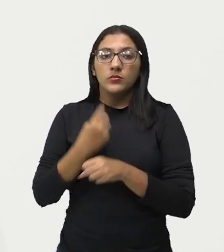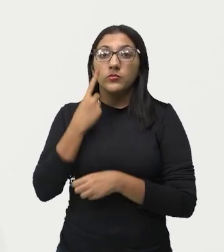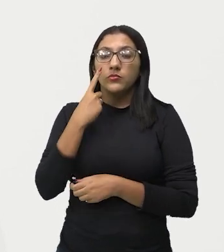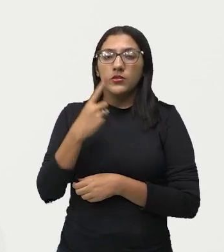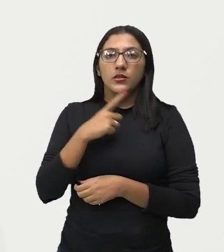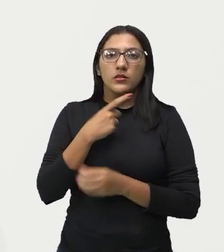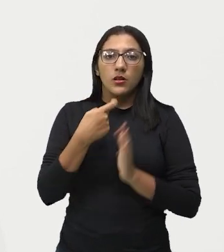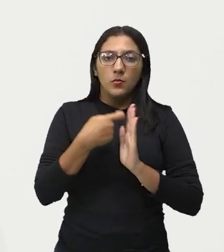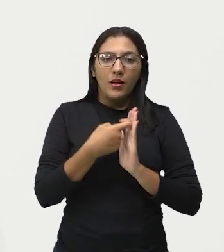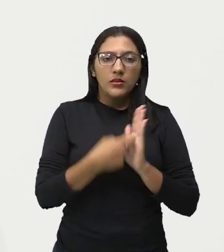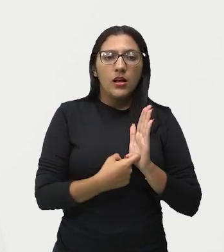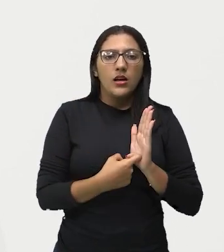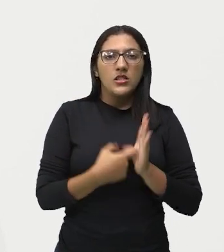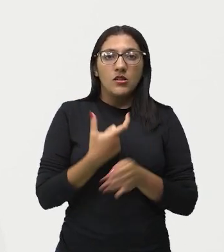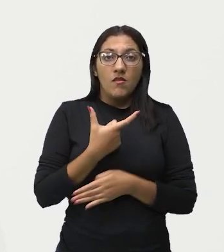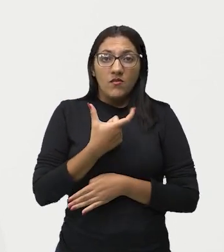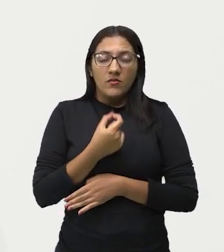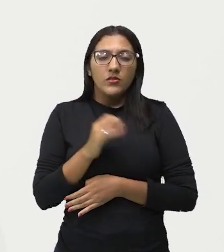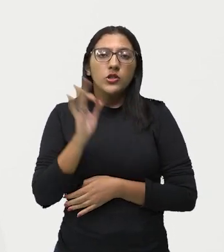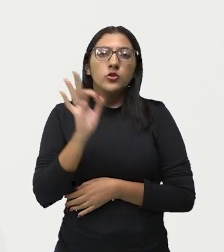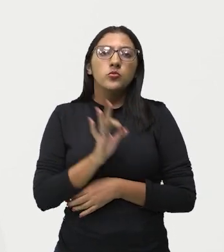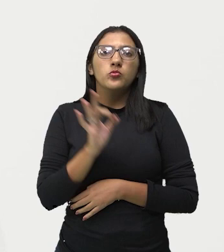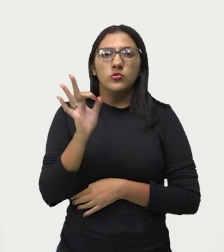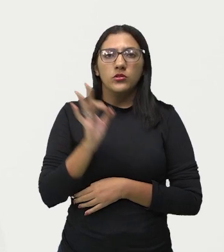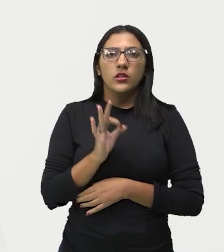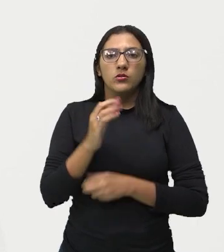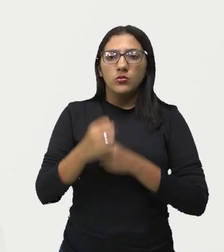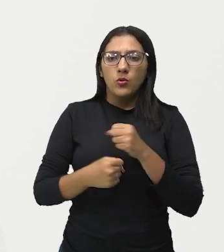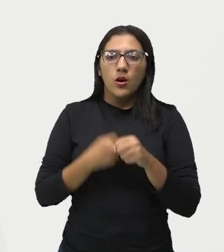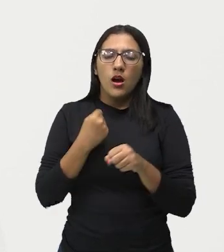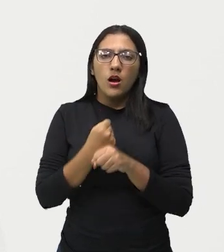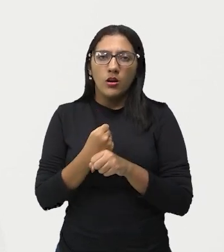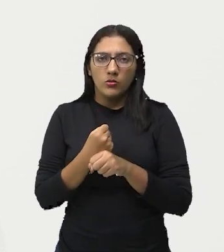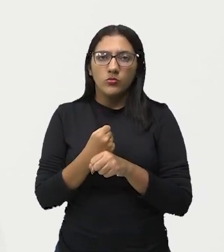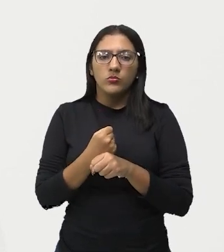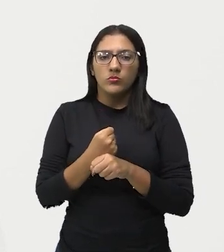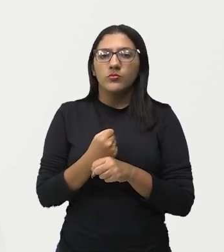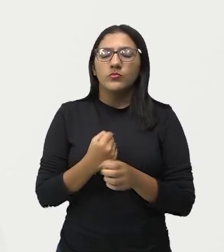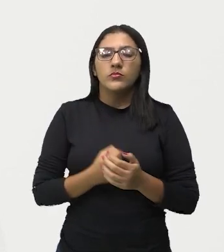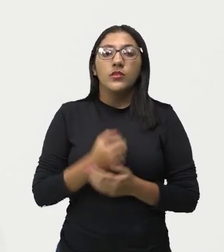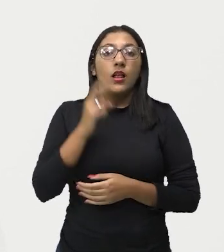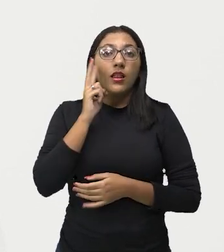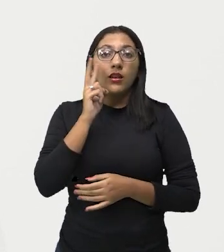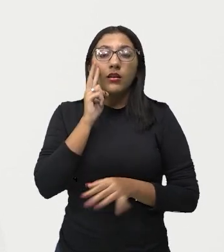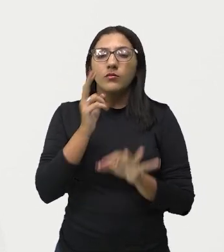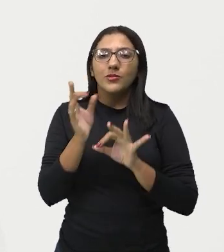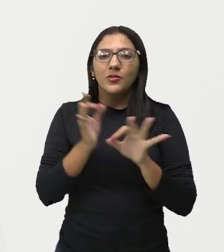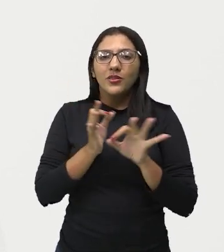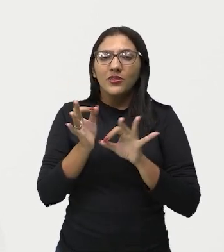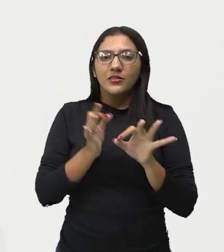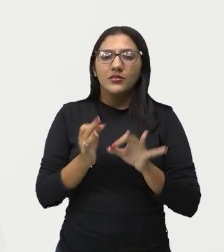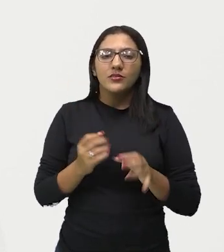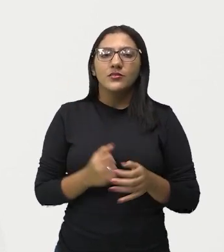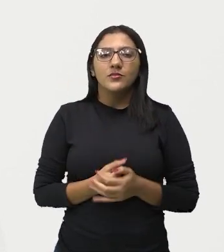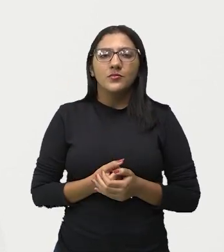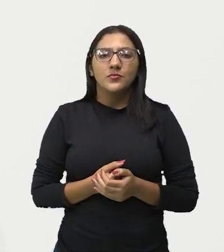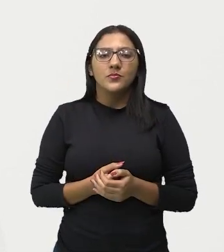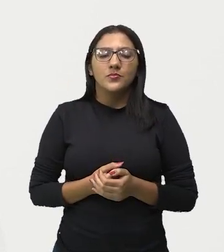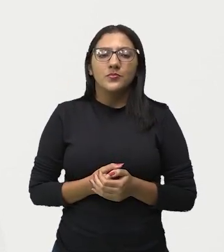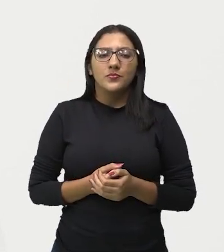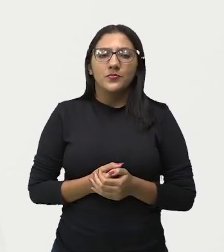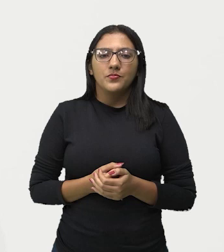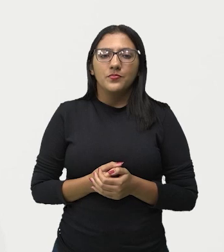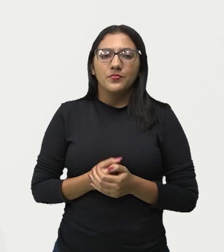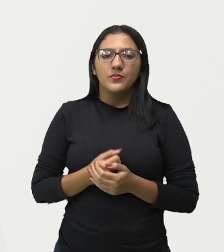20% ao ano. Tá legal? Então, lembra da fórmula que o professor mostrou no começo? Falou que o